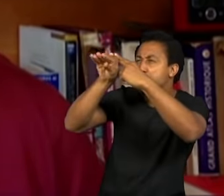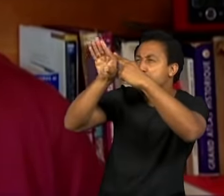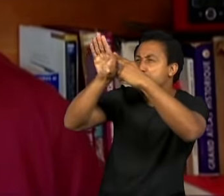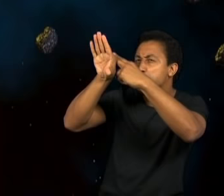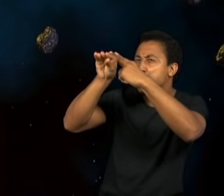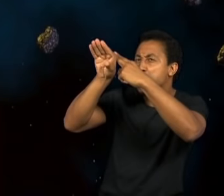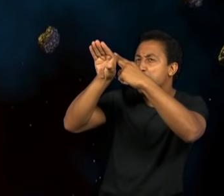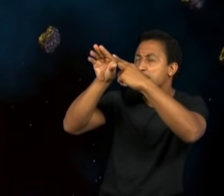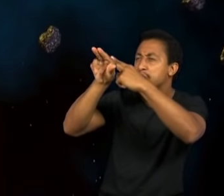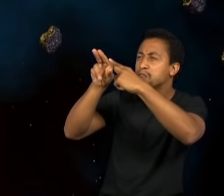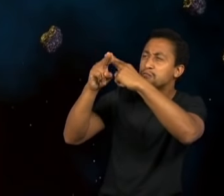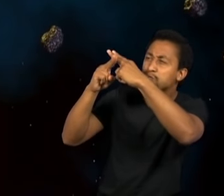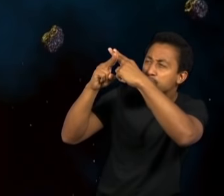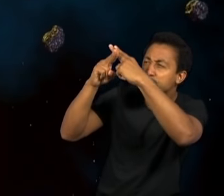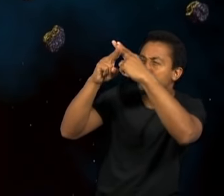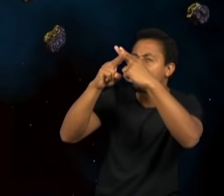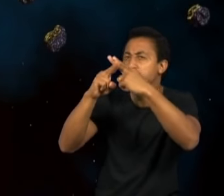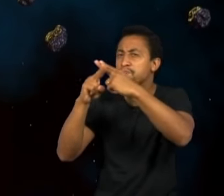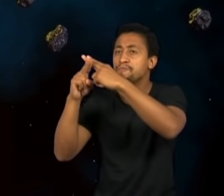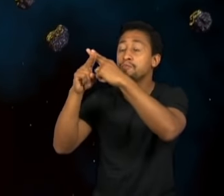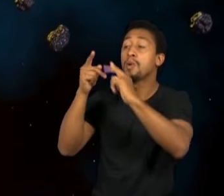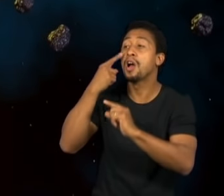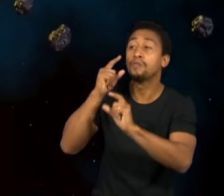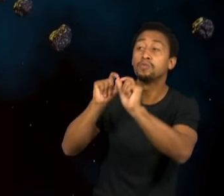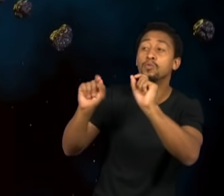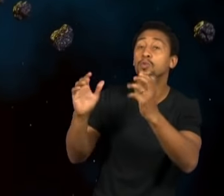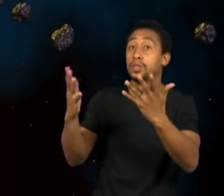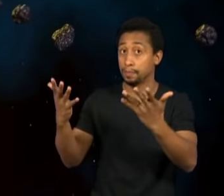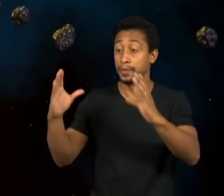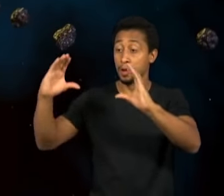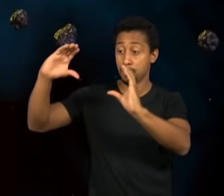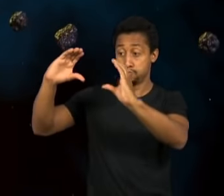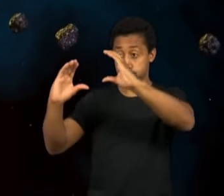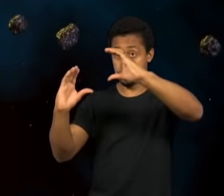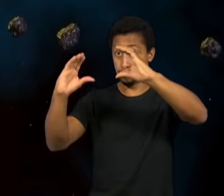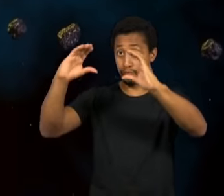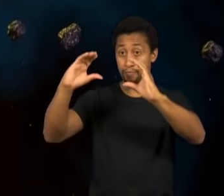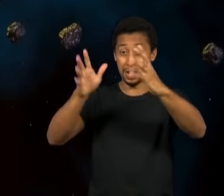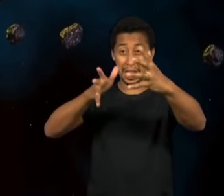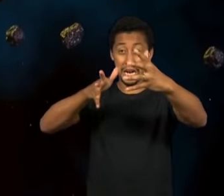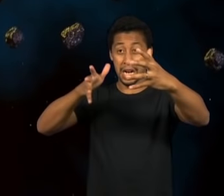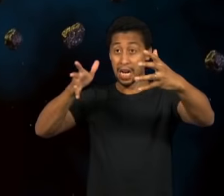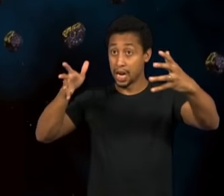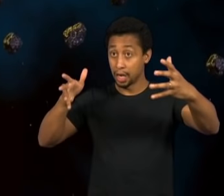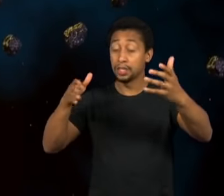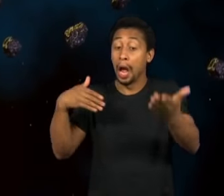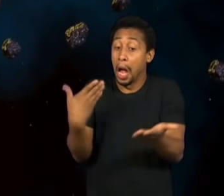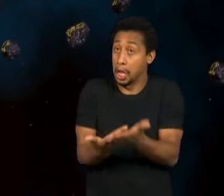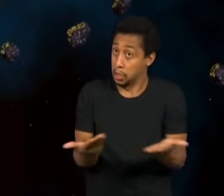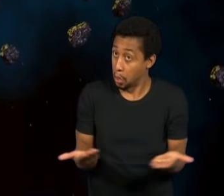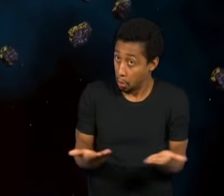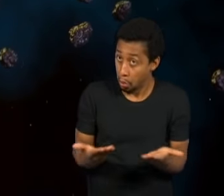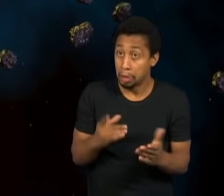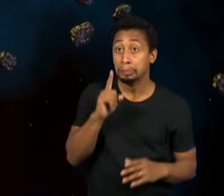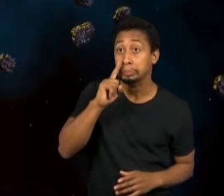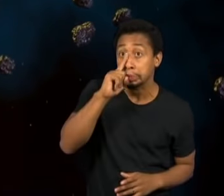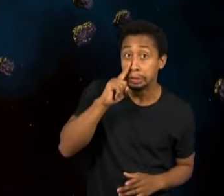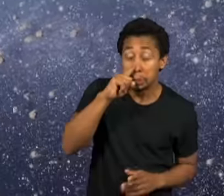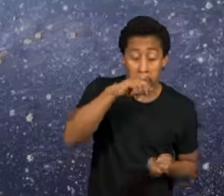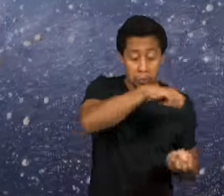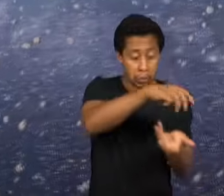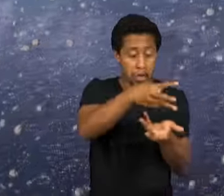monitorados. Até hoje não existe nenhum que implique em risco real, em risco grande à